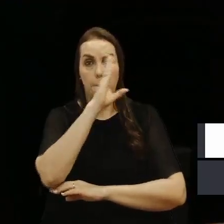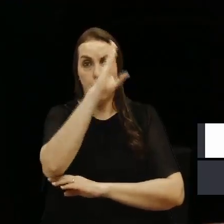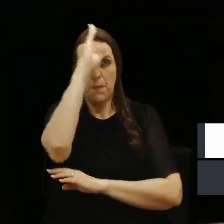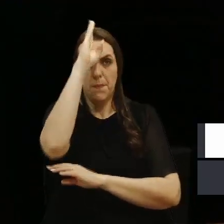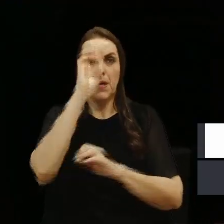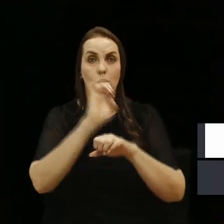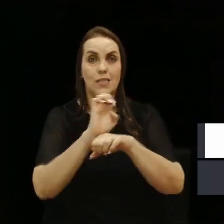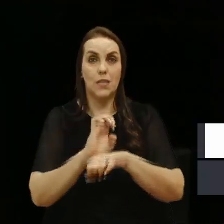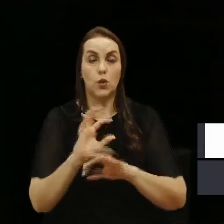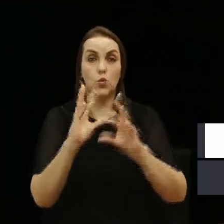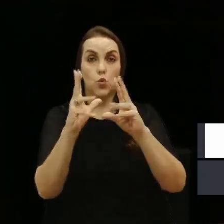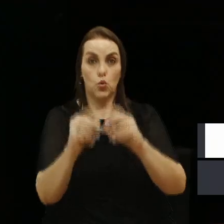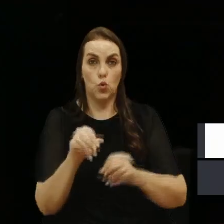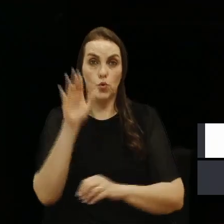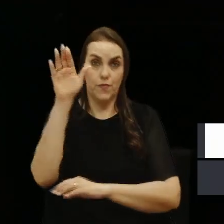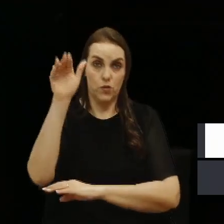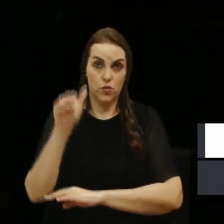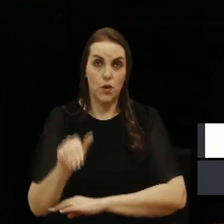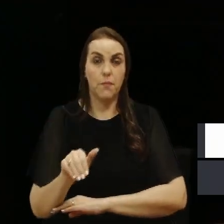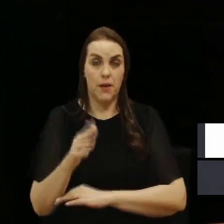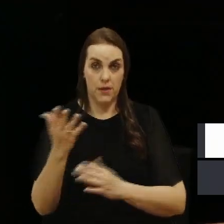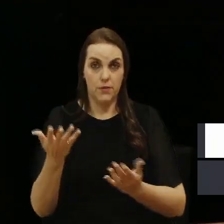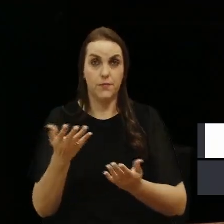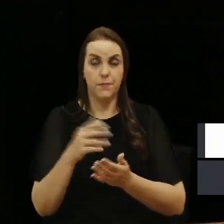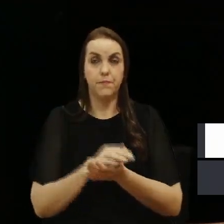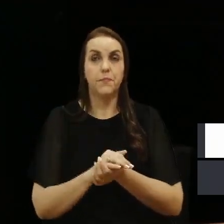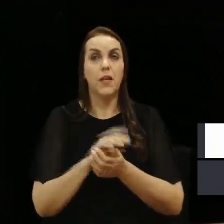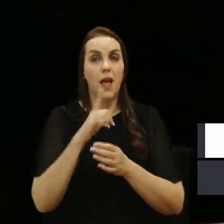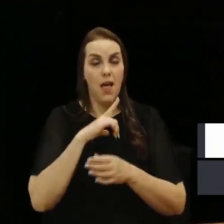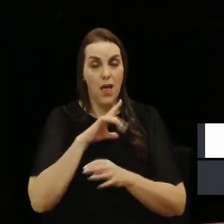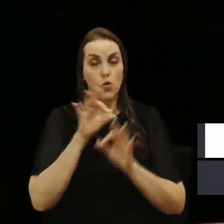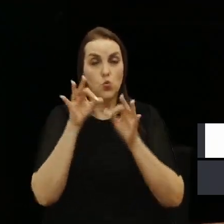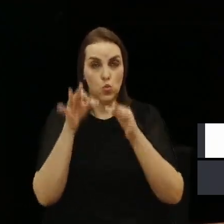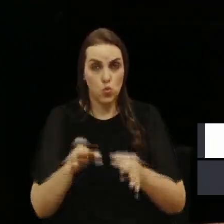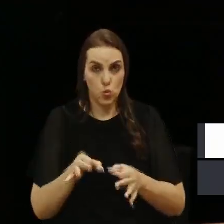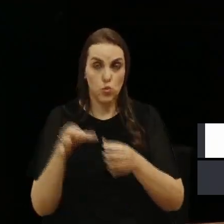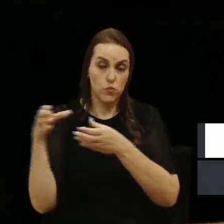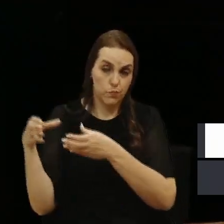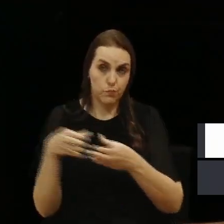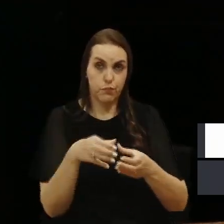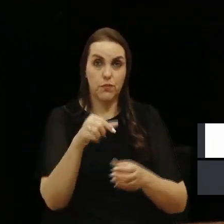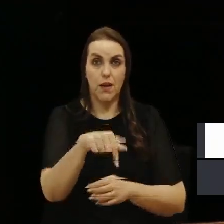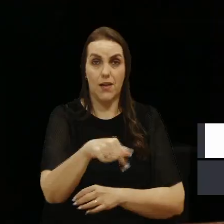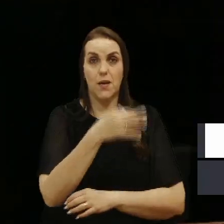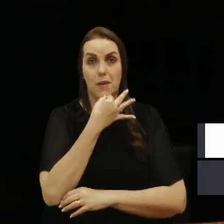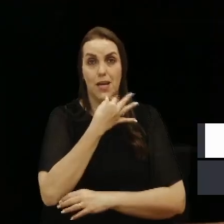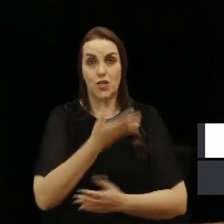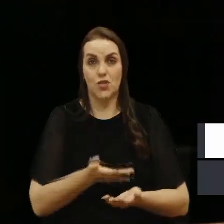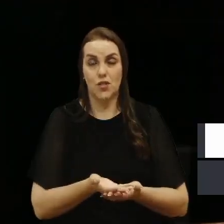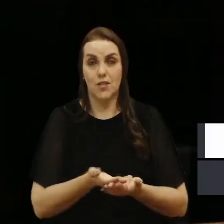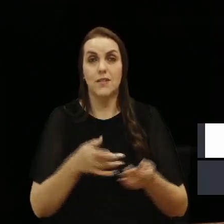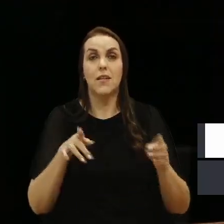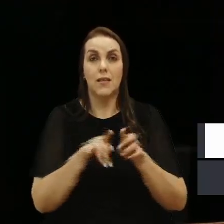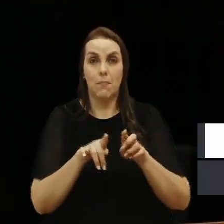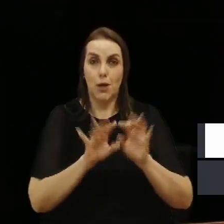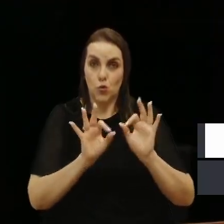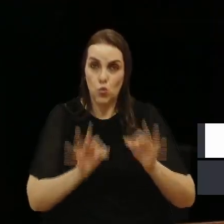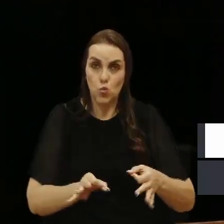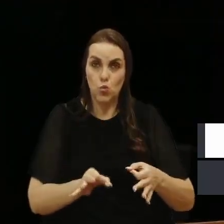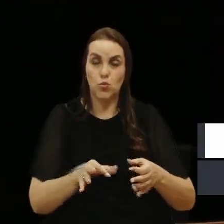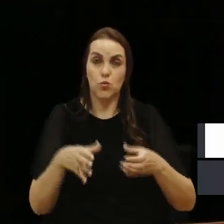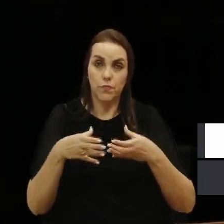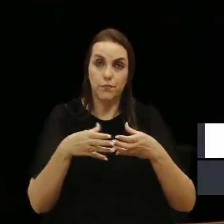todo que serão chamados, vereador Bortola. É justo que venha uma parte para Caxias do Sul, é justo que uma parte seja direcionado para